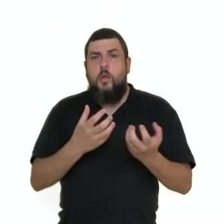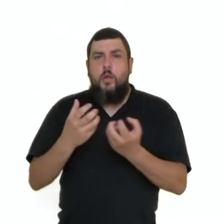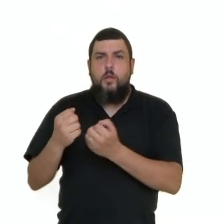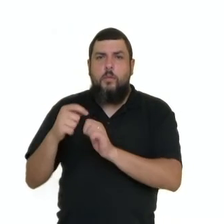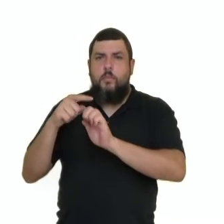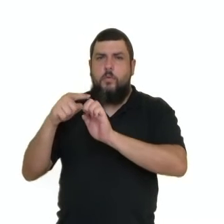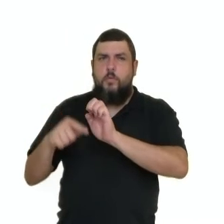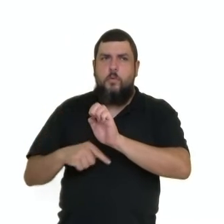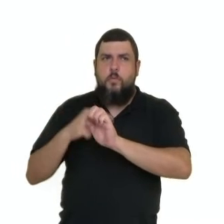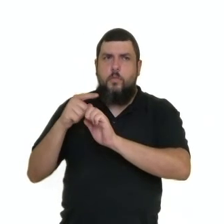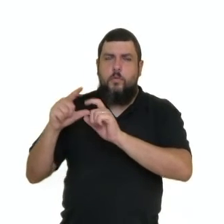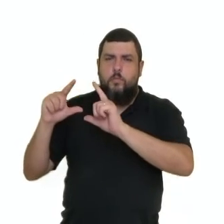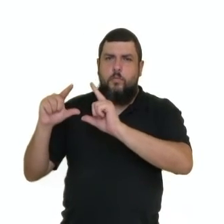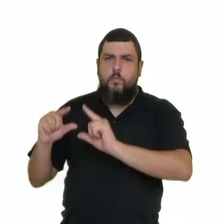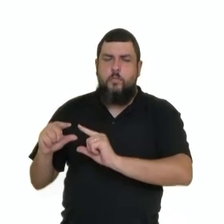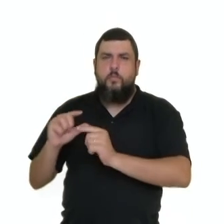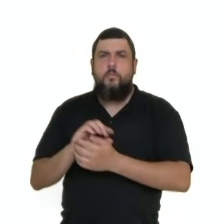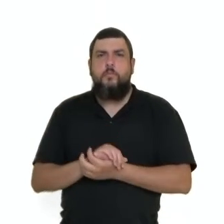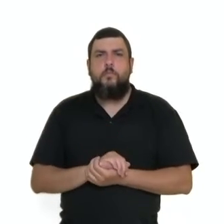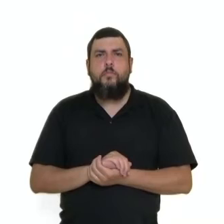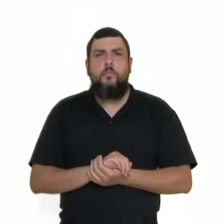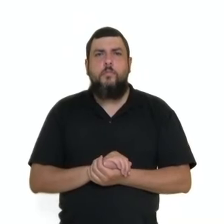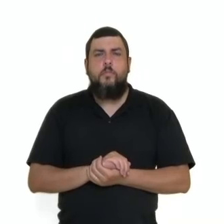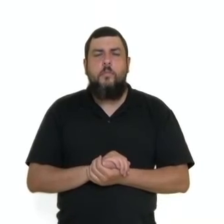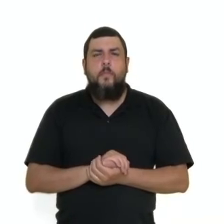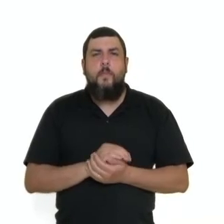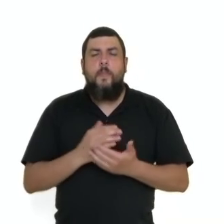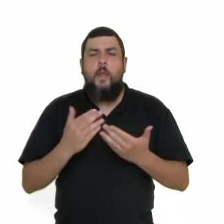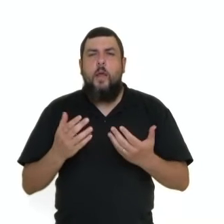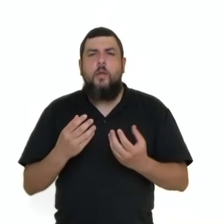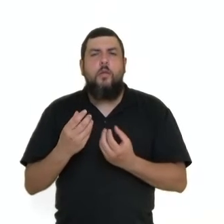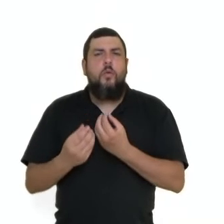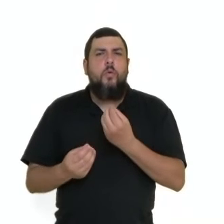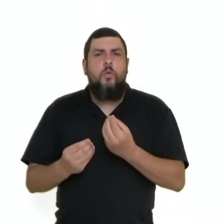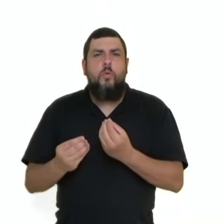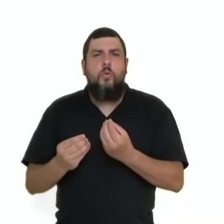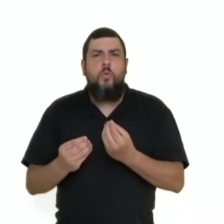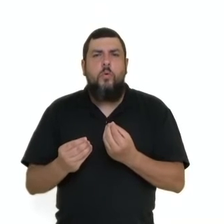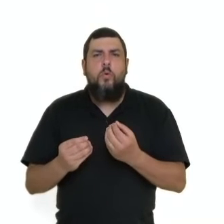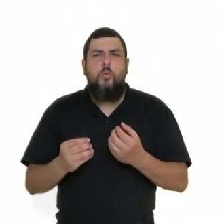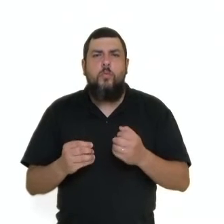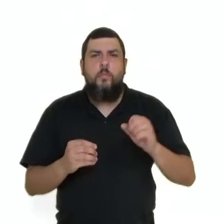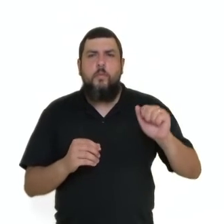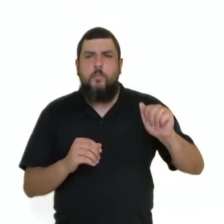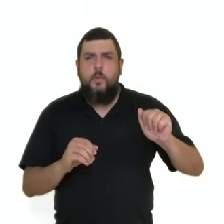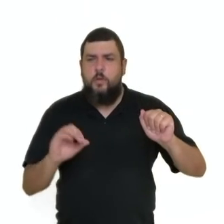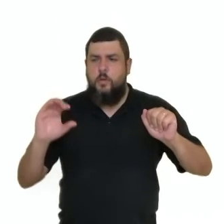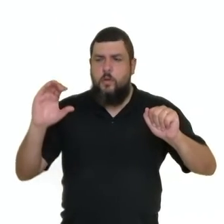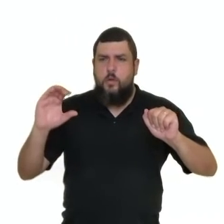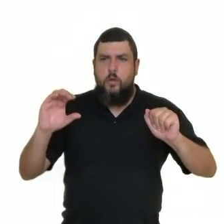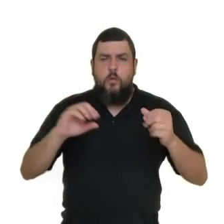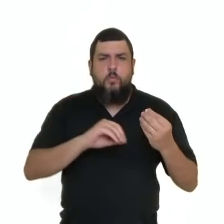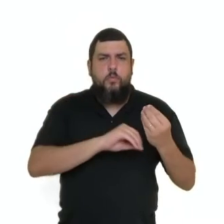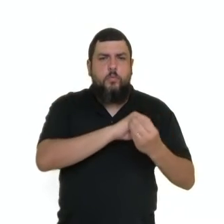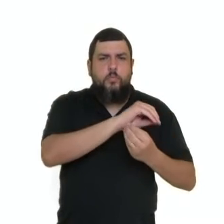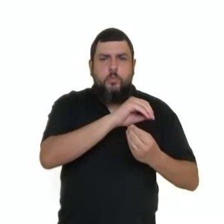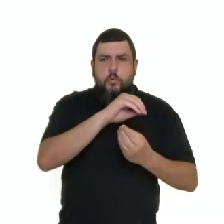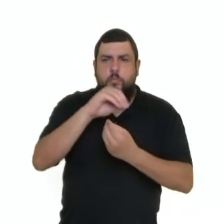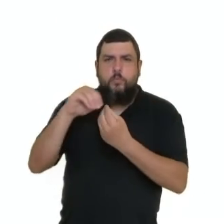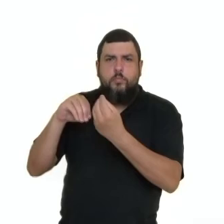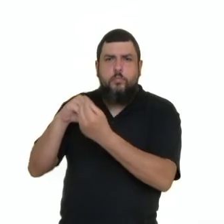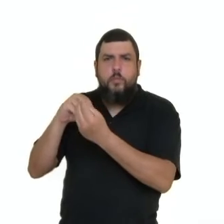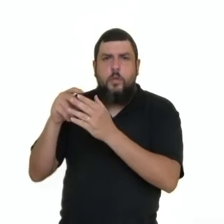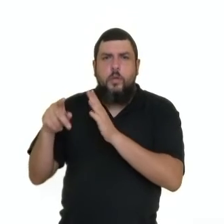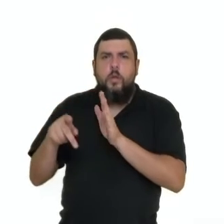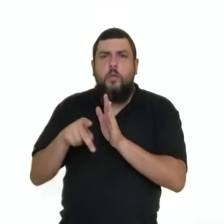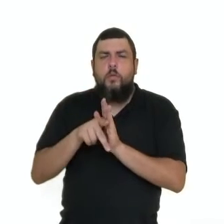sofrem a redução. Aqui a gente tem, então, a reação de fusão, o NaCl fundido e a separação dos seus íons,